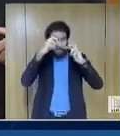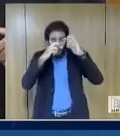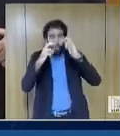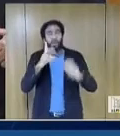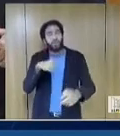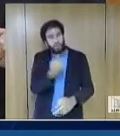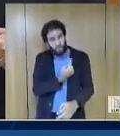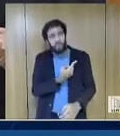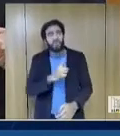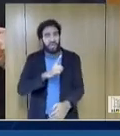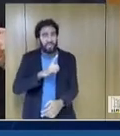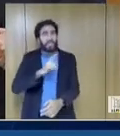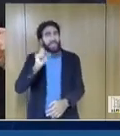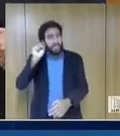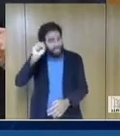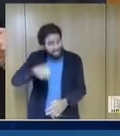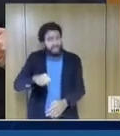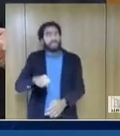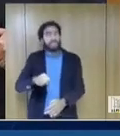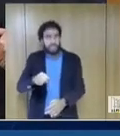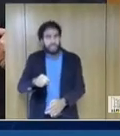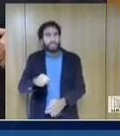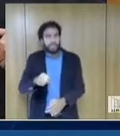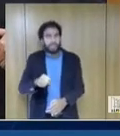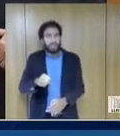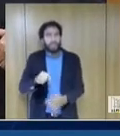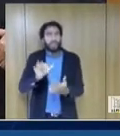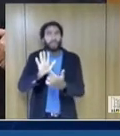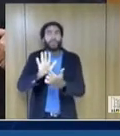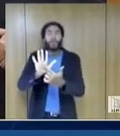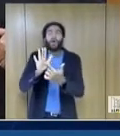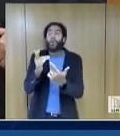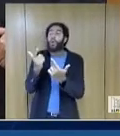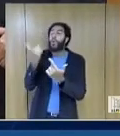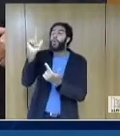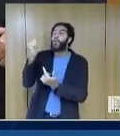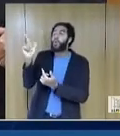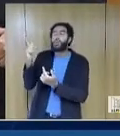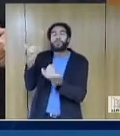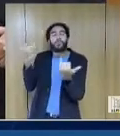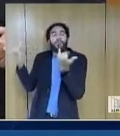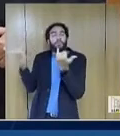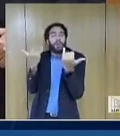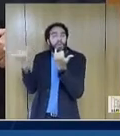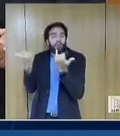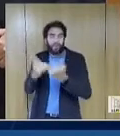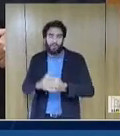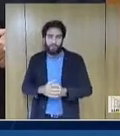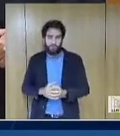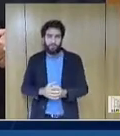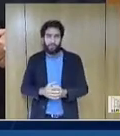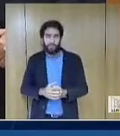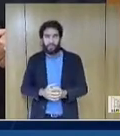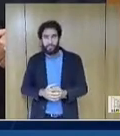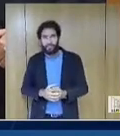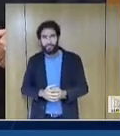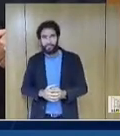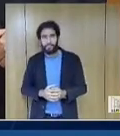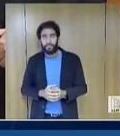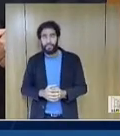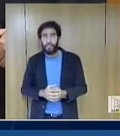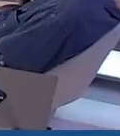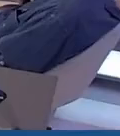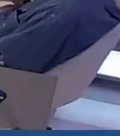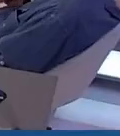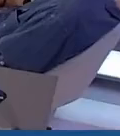não quis criticar abertamente e não falou nem nada parecido, né, De Luca, com o que você acaba